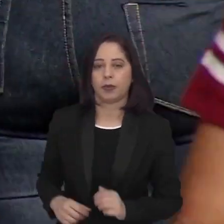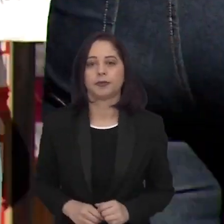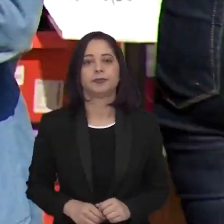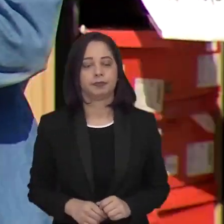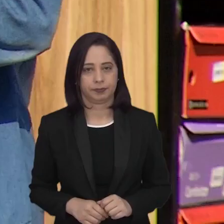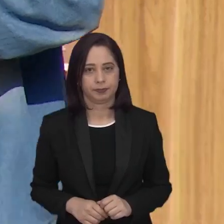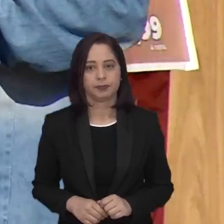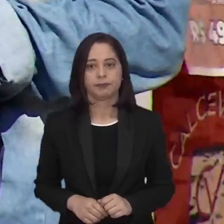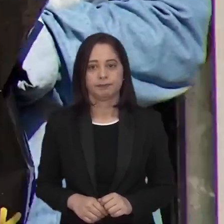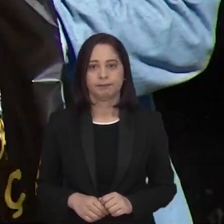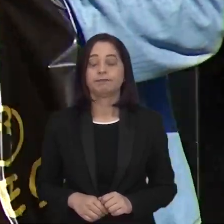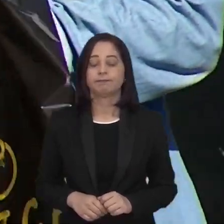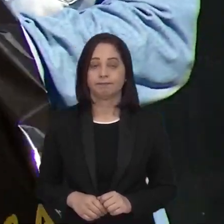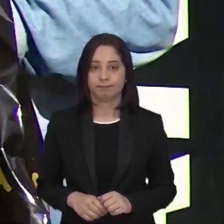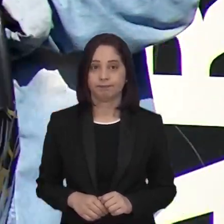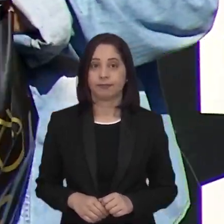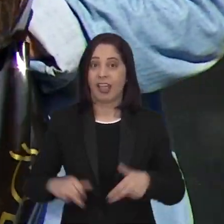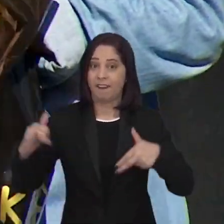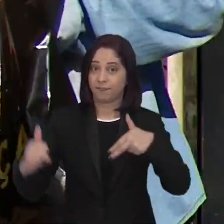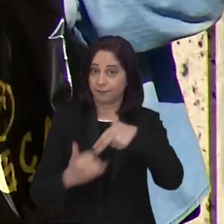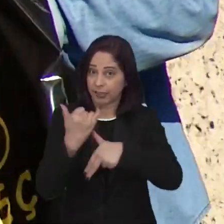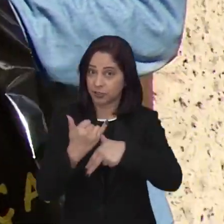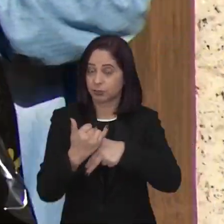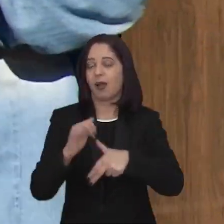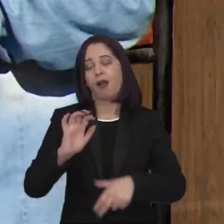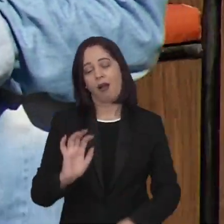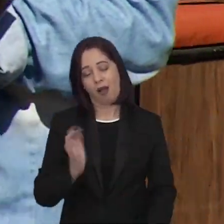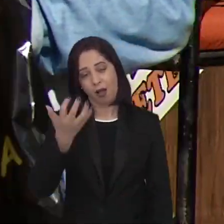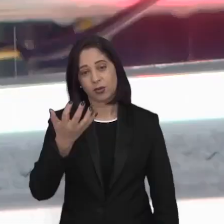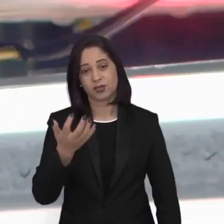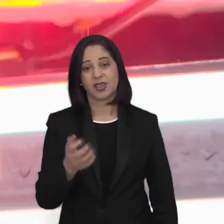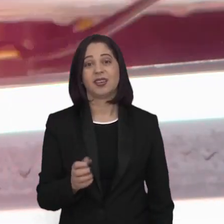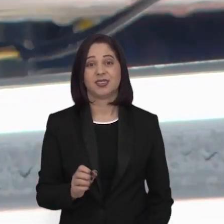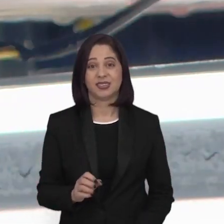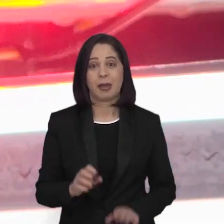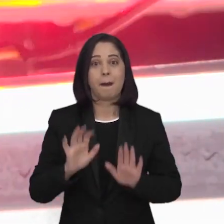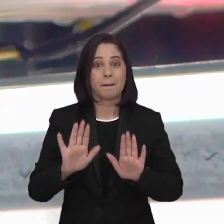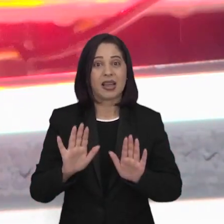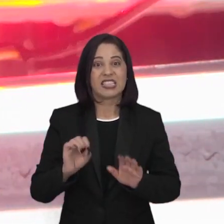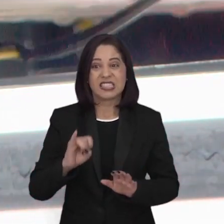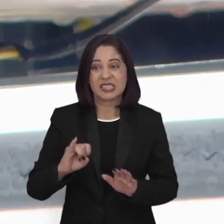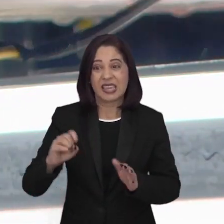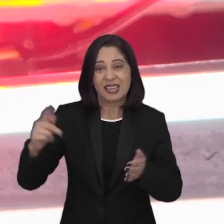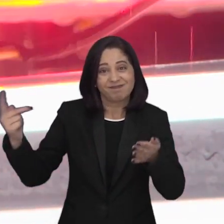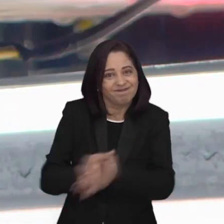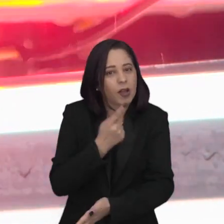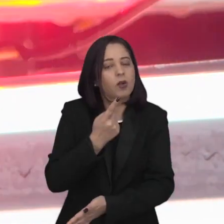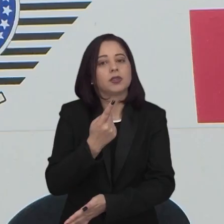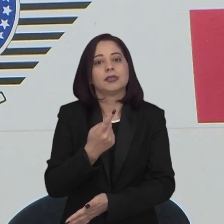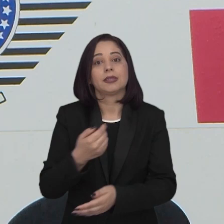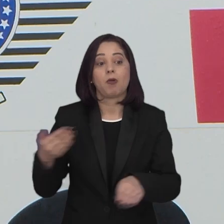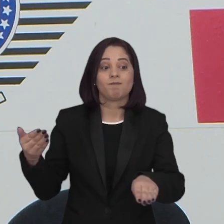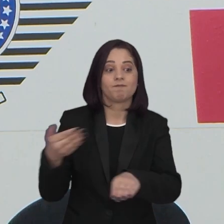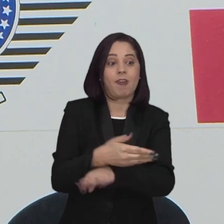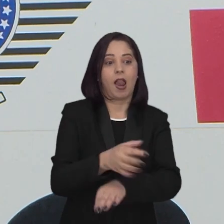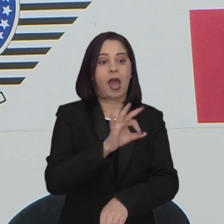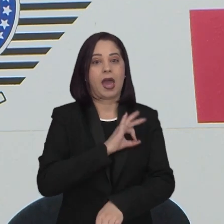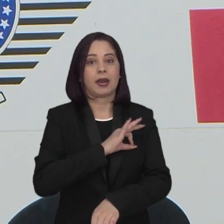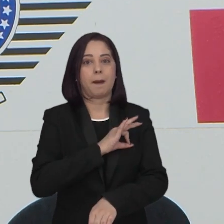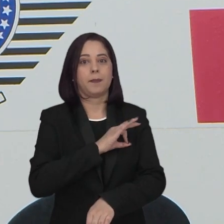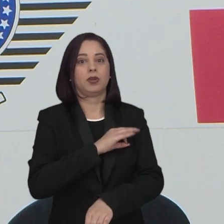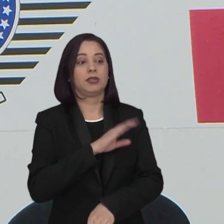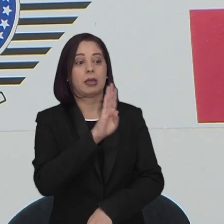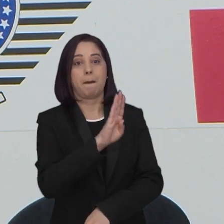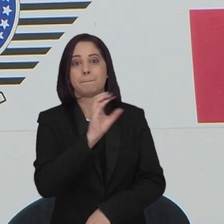com os cuidados, ser vítima de roubo ou furto é um risco. Caso aconteça, o primeiro passo é buscar a polícia